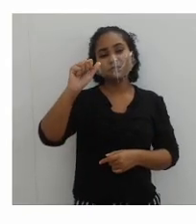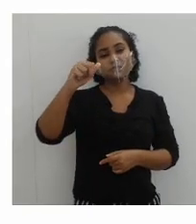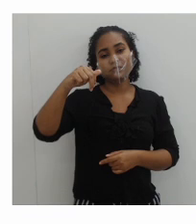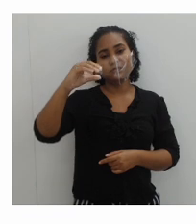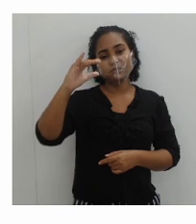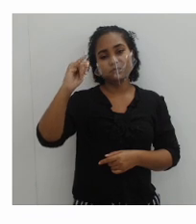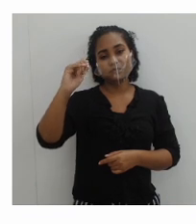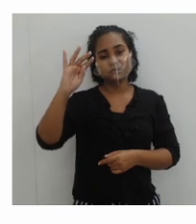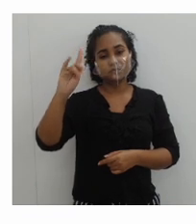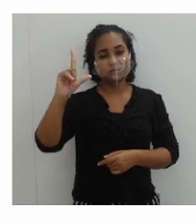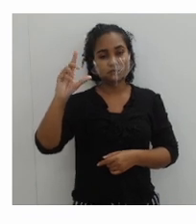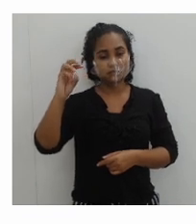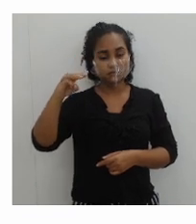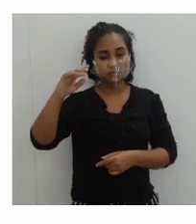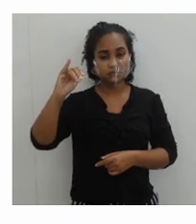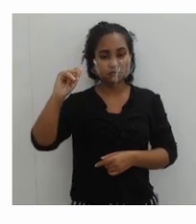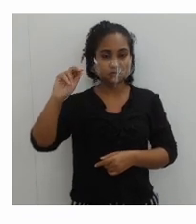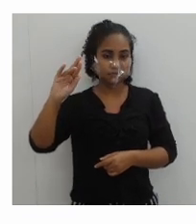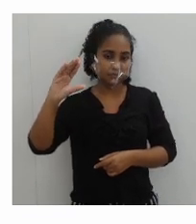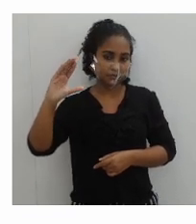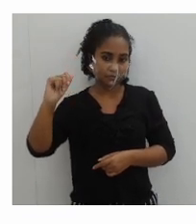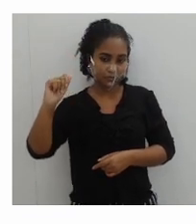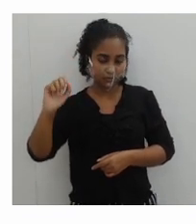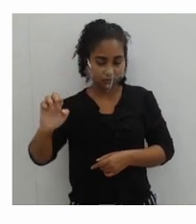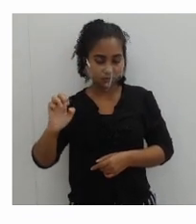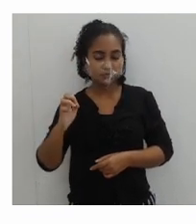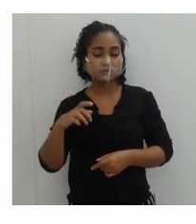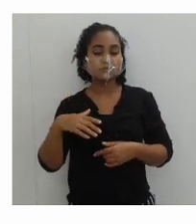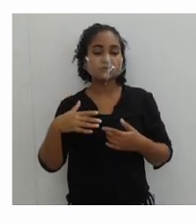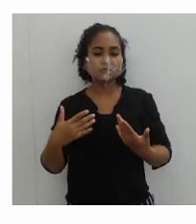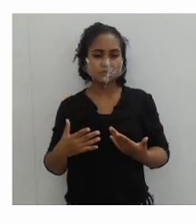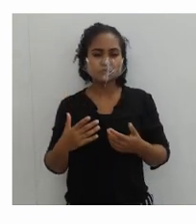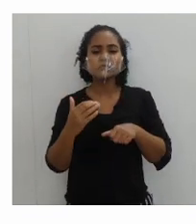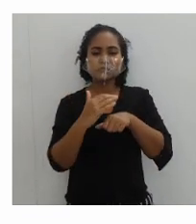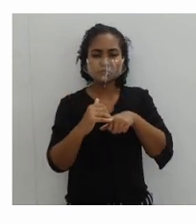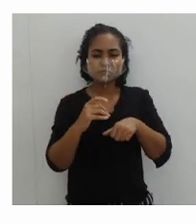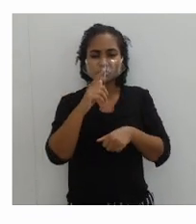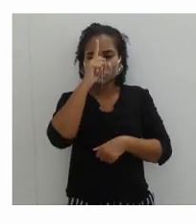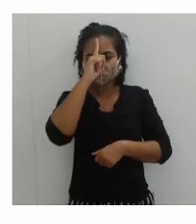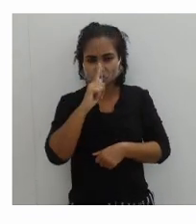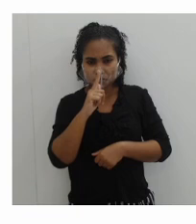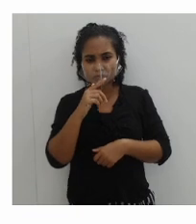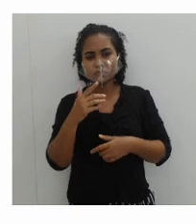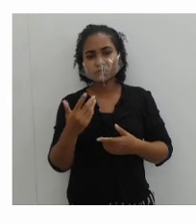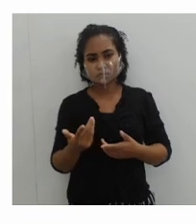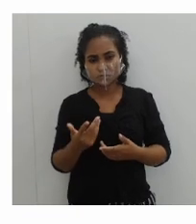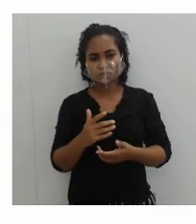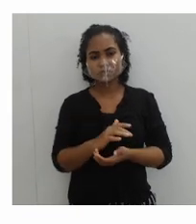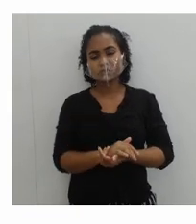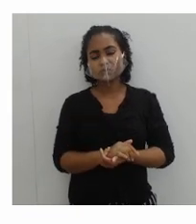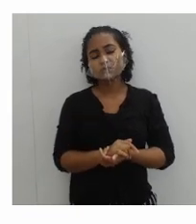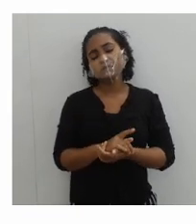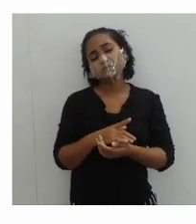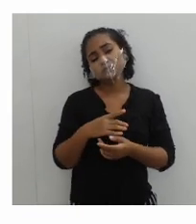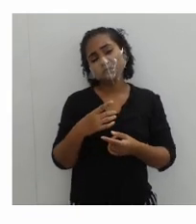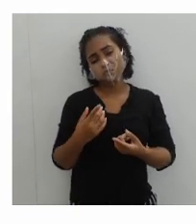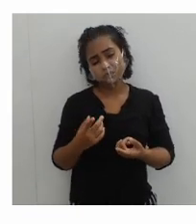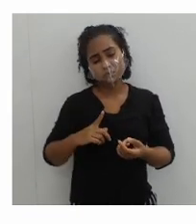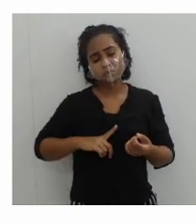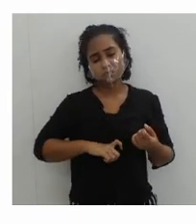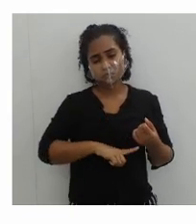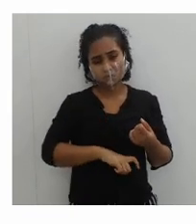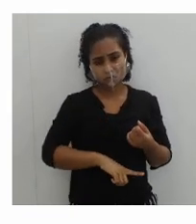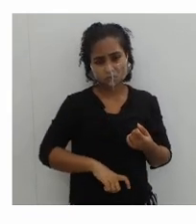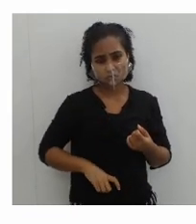ancilostomíase, ou chamado de amarelão. O amarelão é causado pela Ancylostoma duodenale, ou o verme